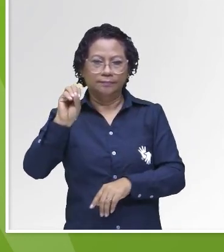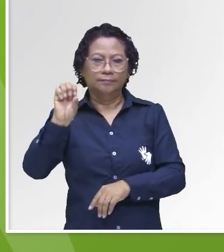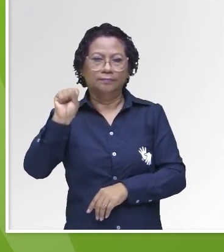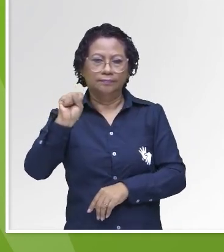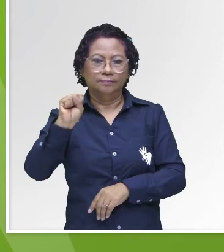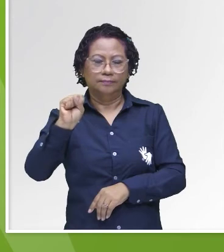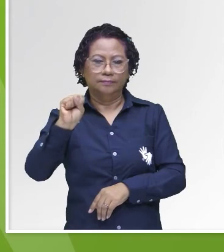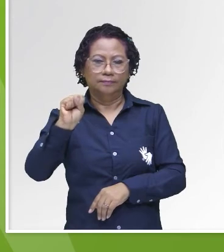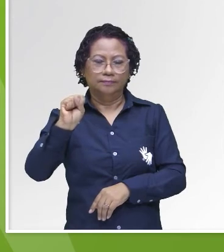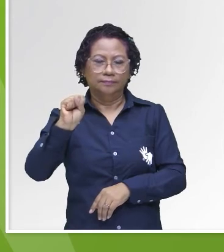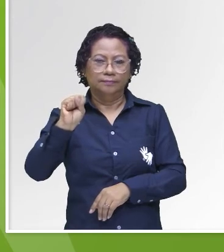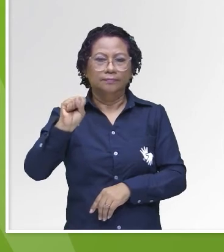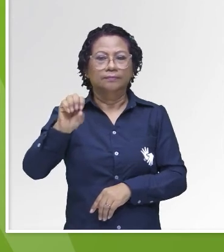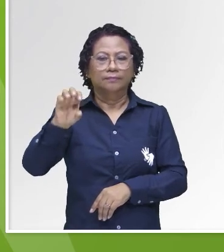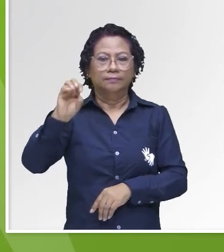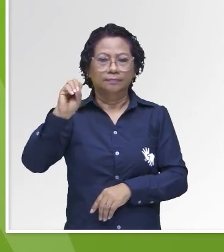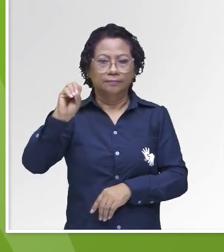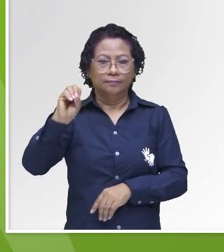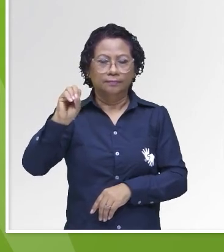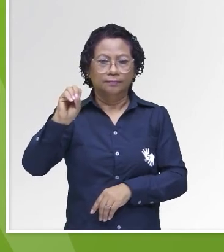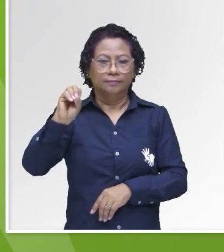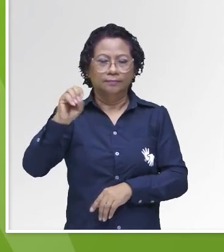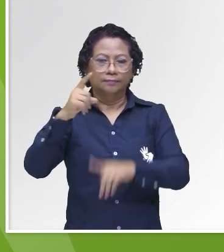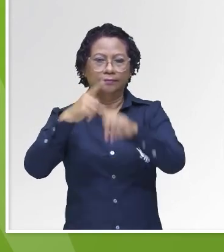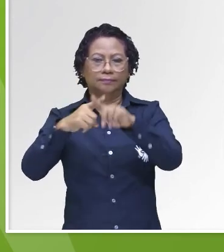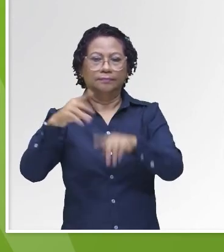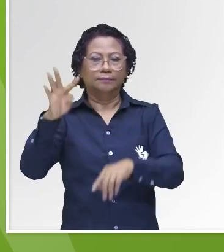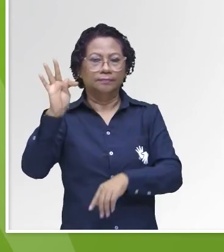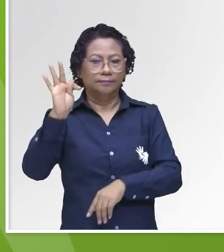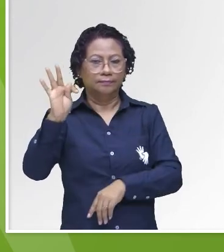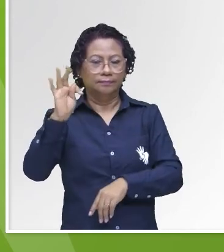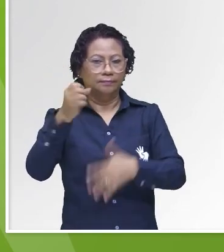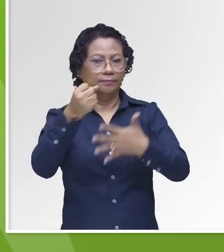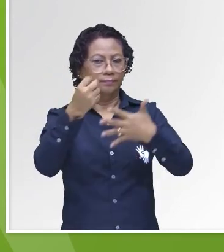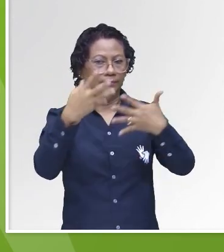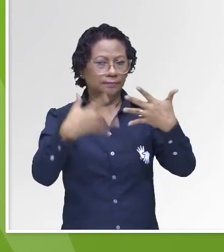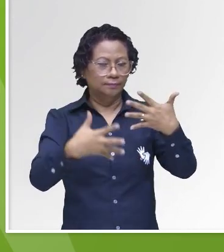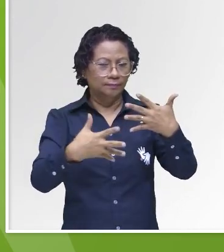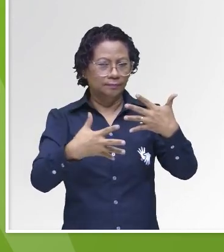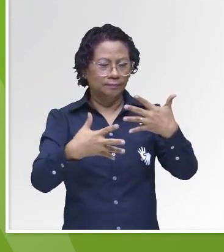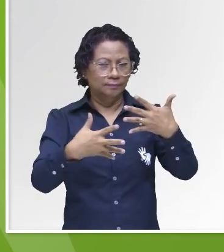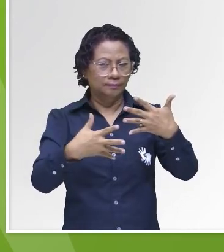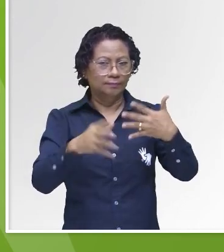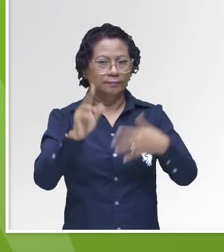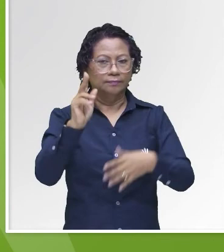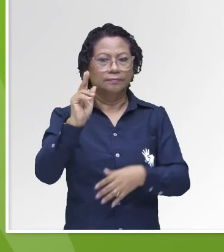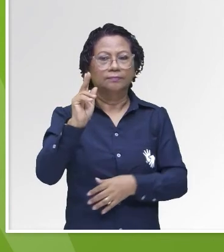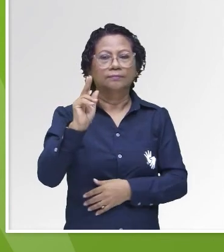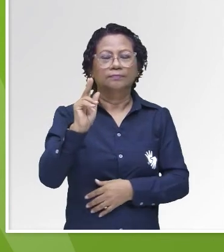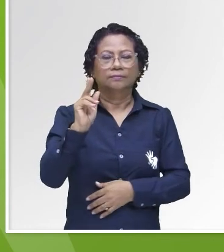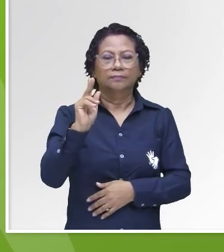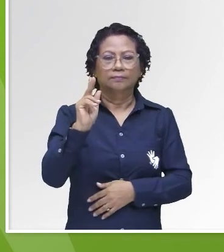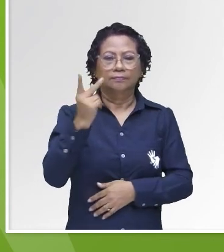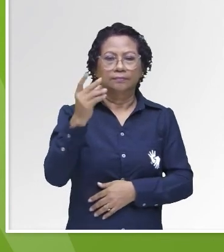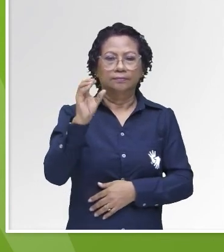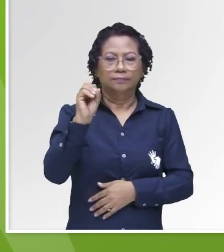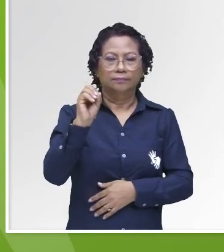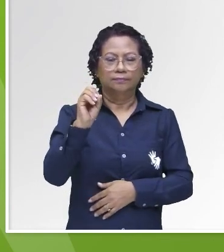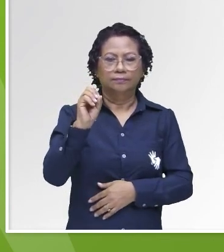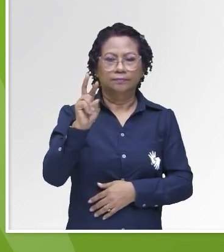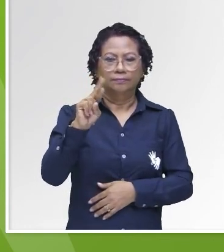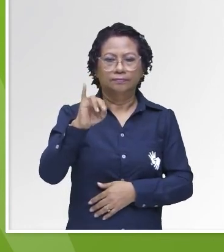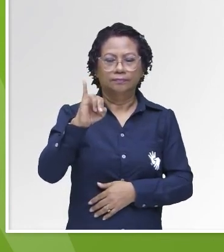olha, o resultado da composição que nós fizemos, que é o que equivale ao nosso V0x. Pronto.